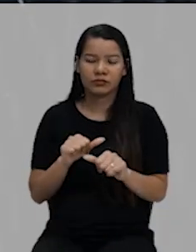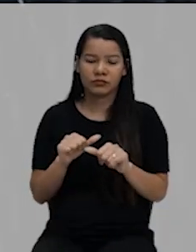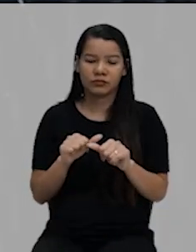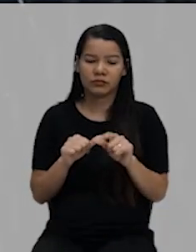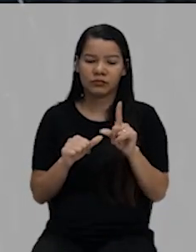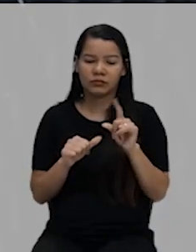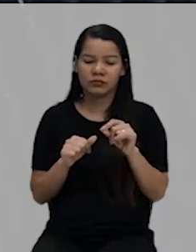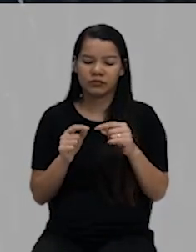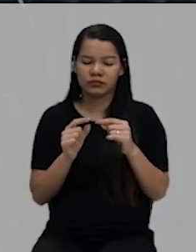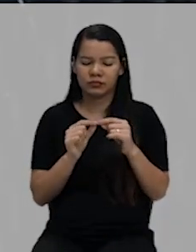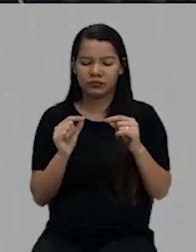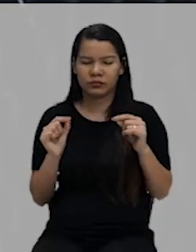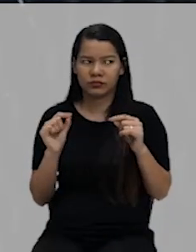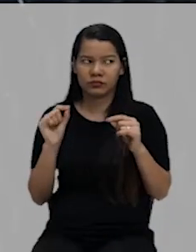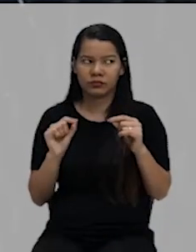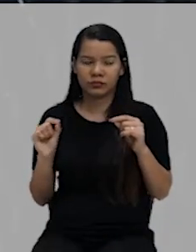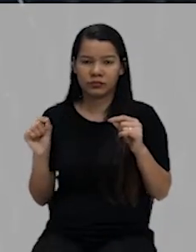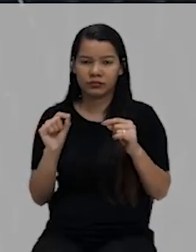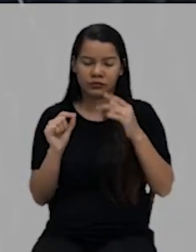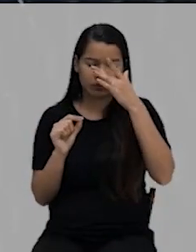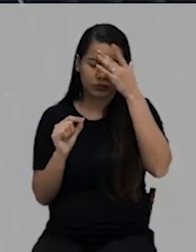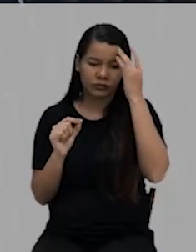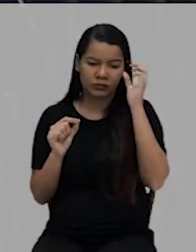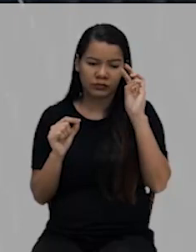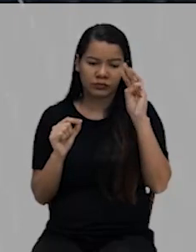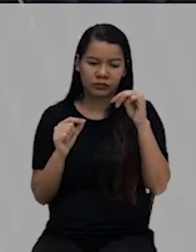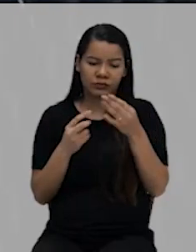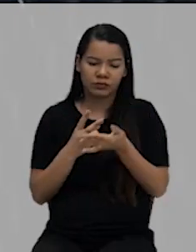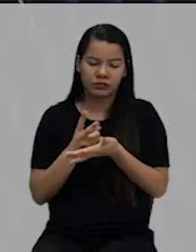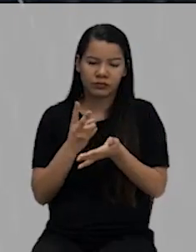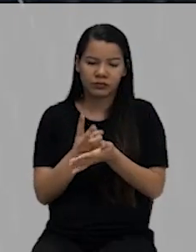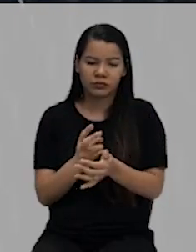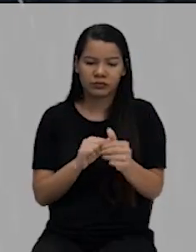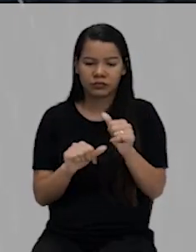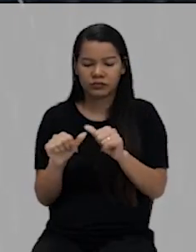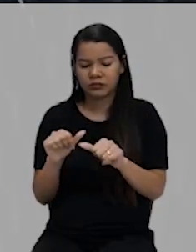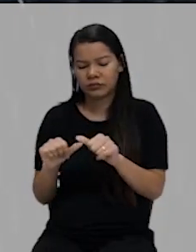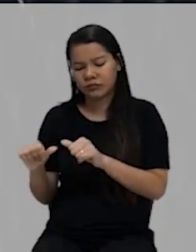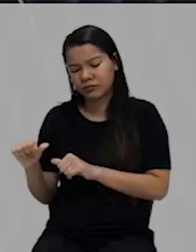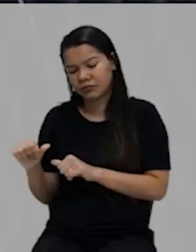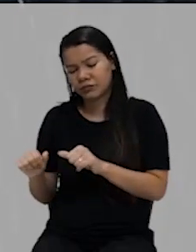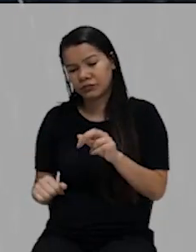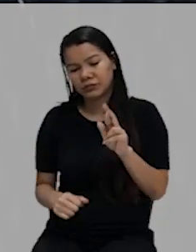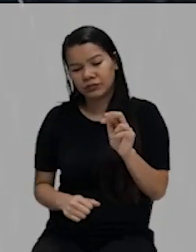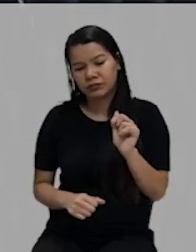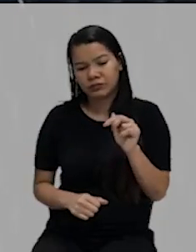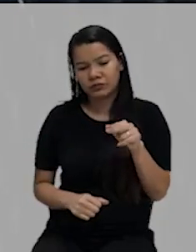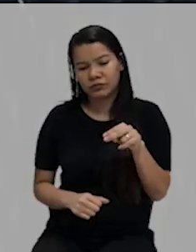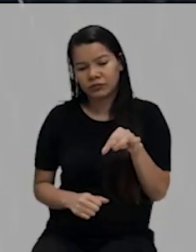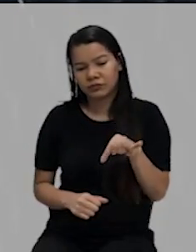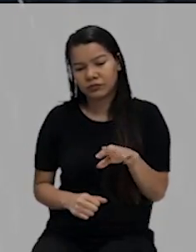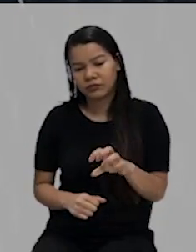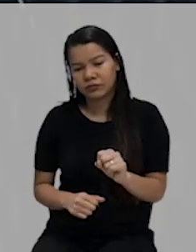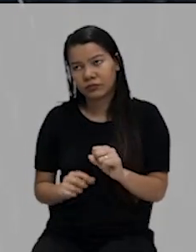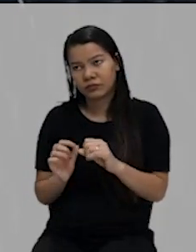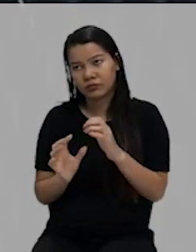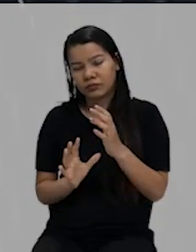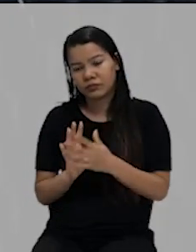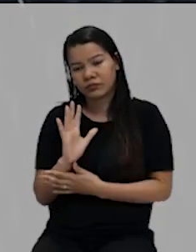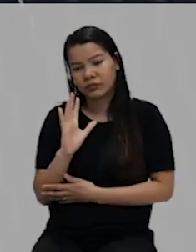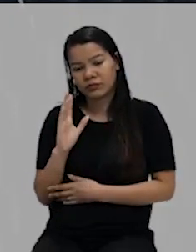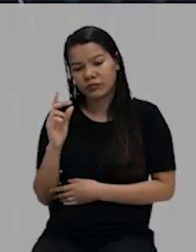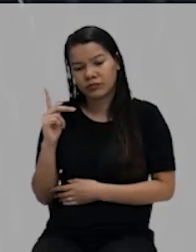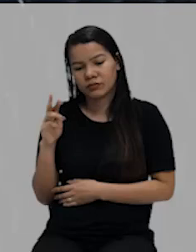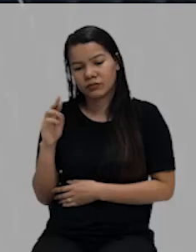É a seta. Então, quem sofre a transformação? Os reagentes, gerando os